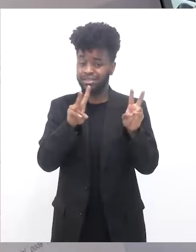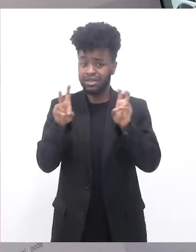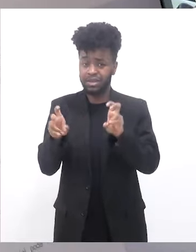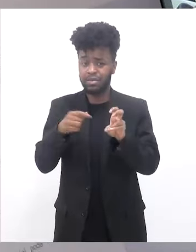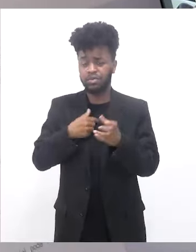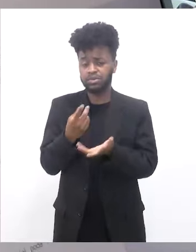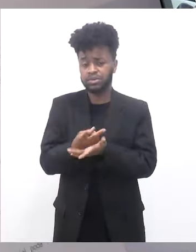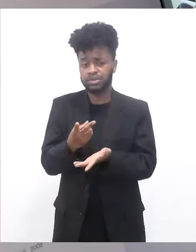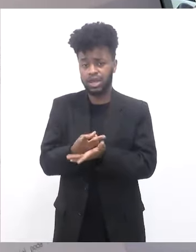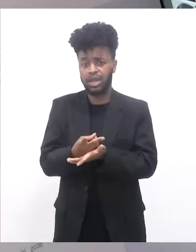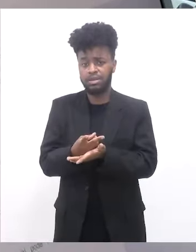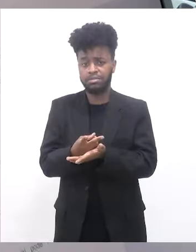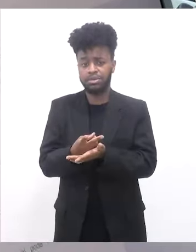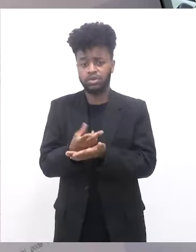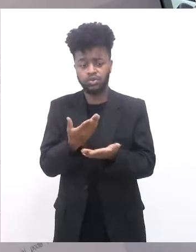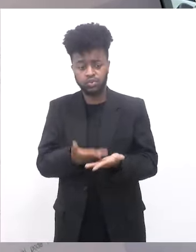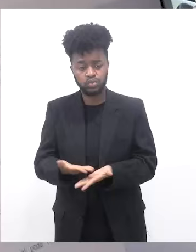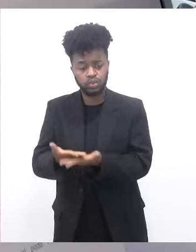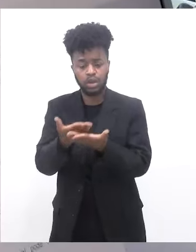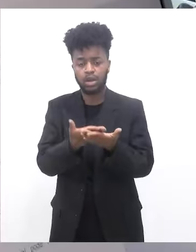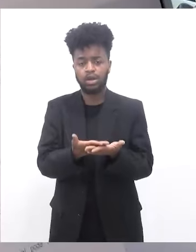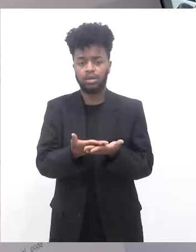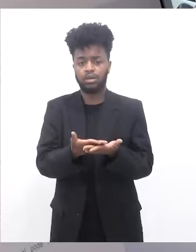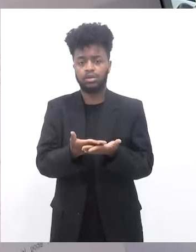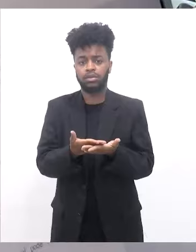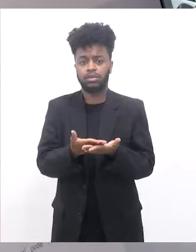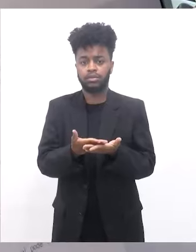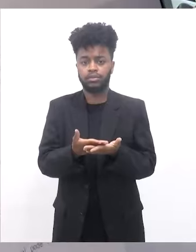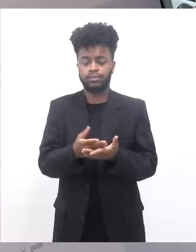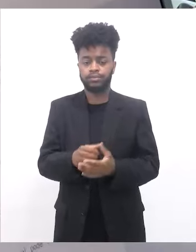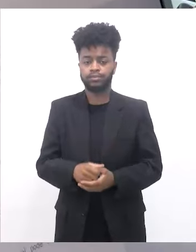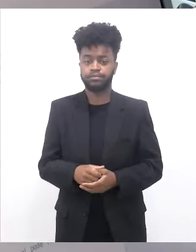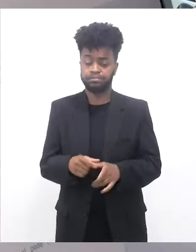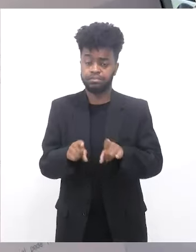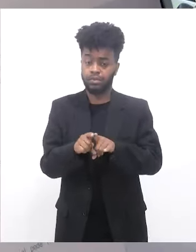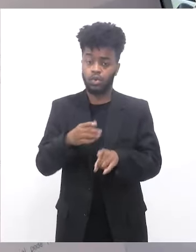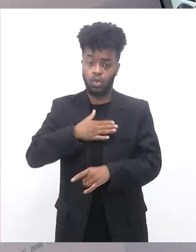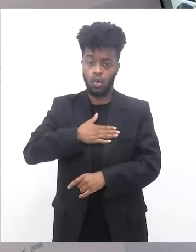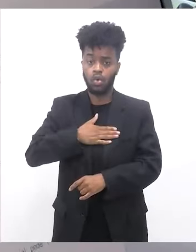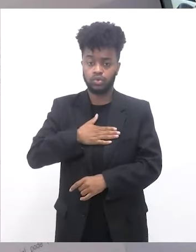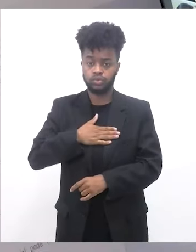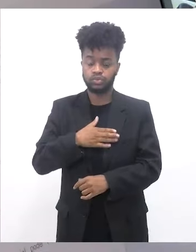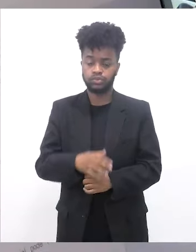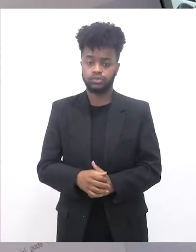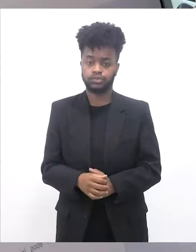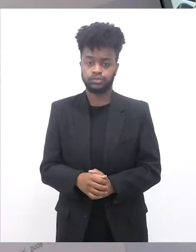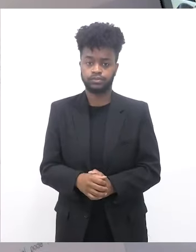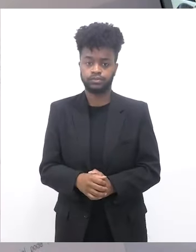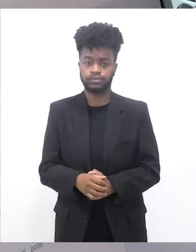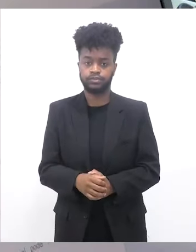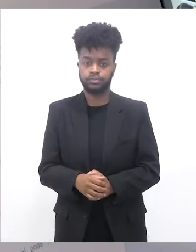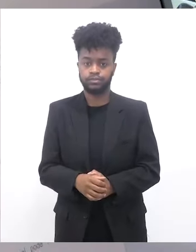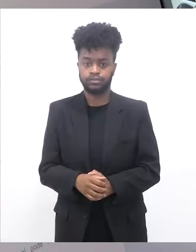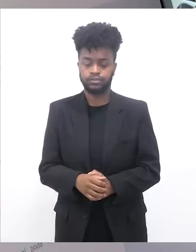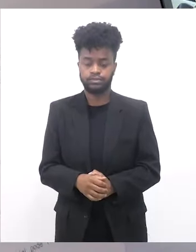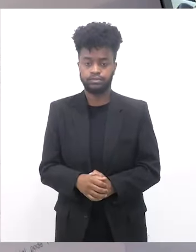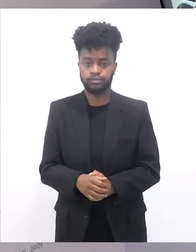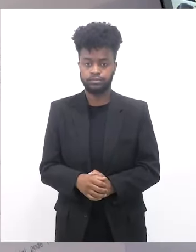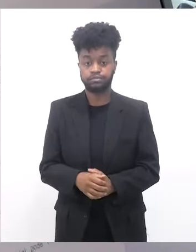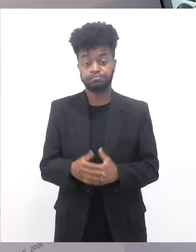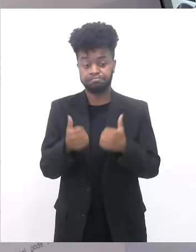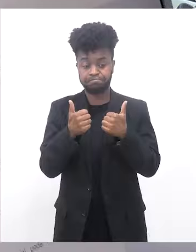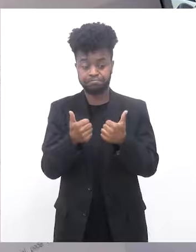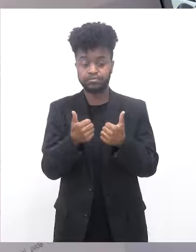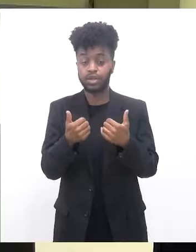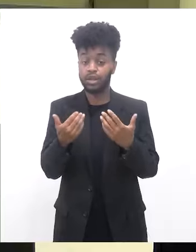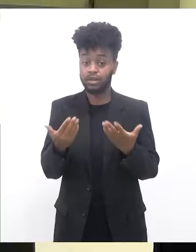estou sempre me atualizando e gosto de estudar. Muito bem,